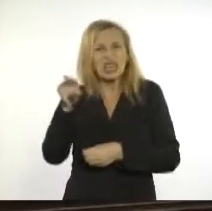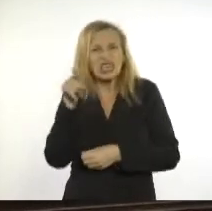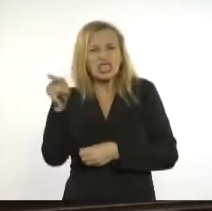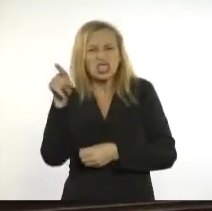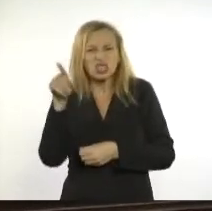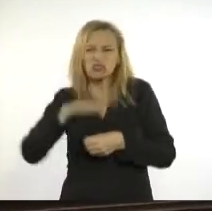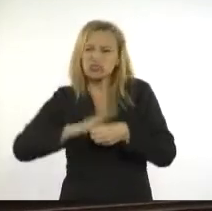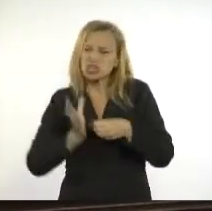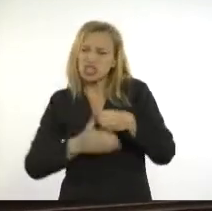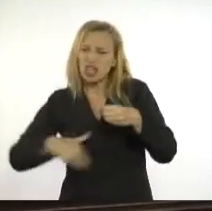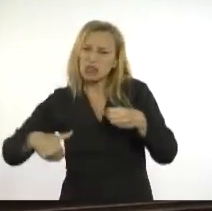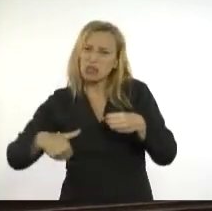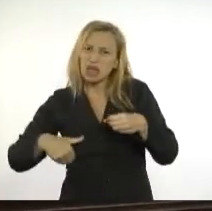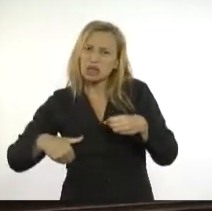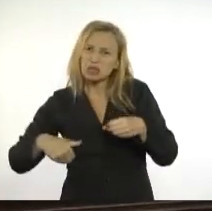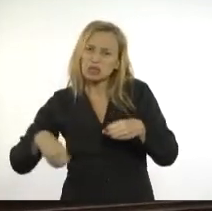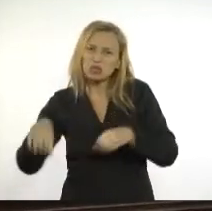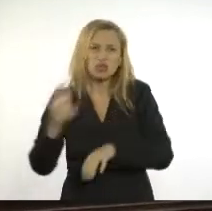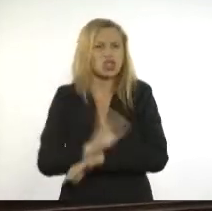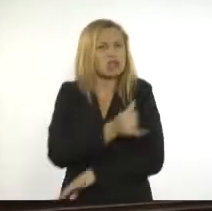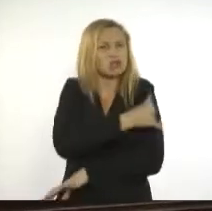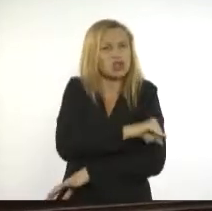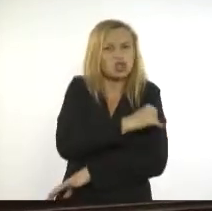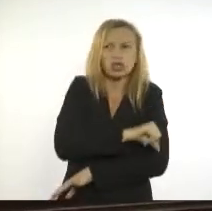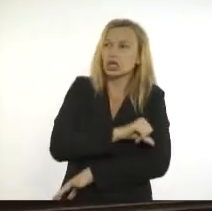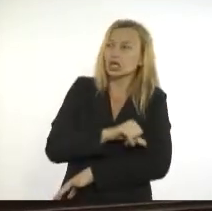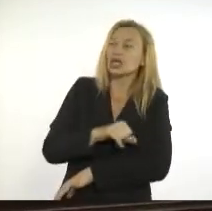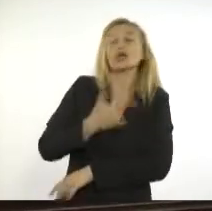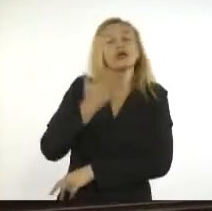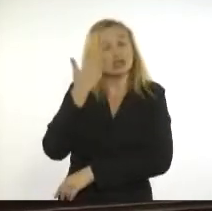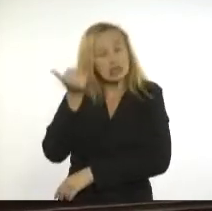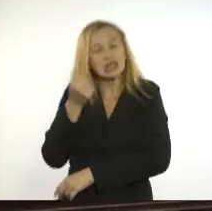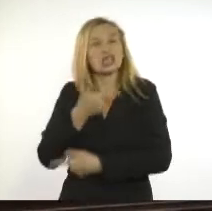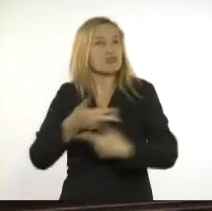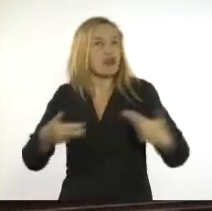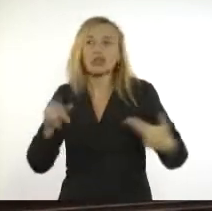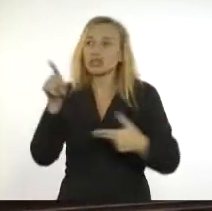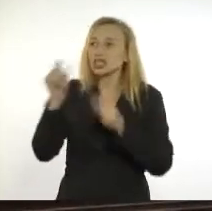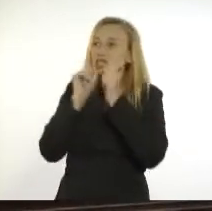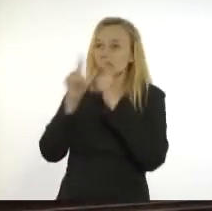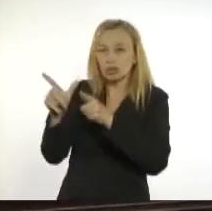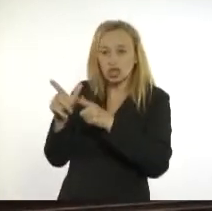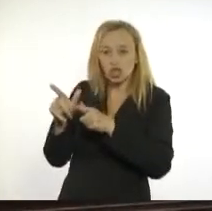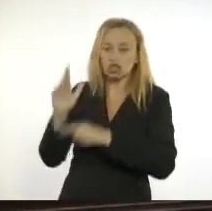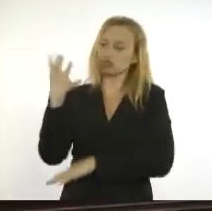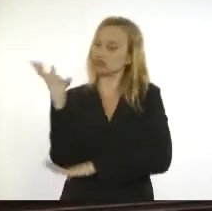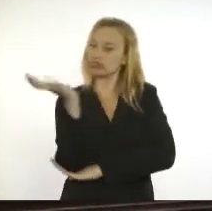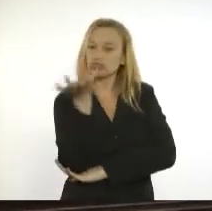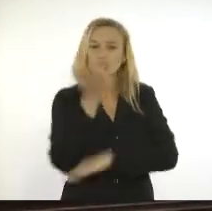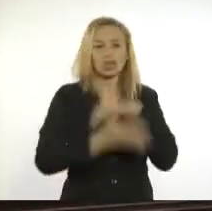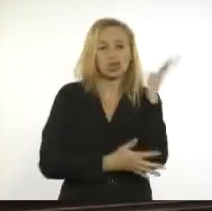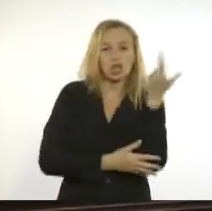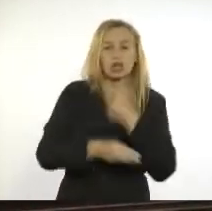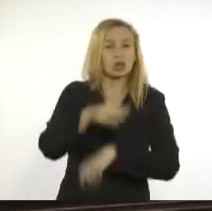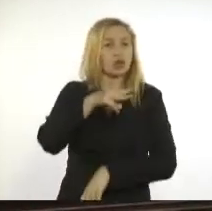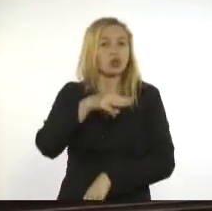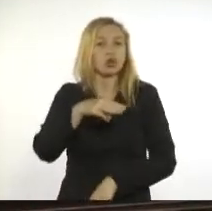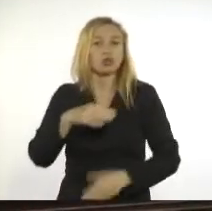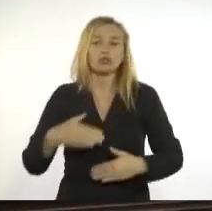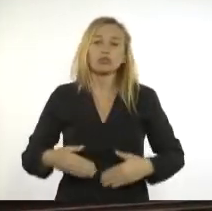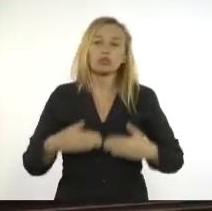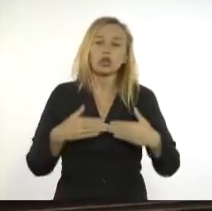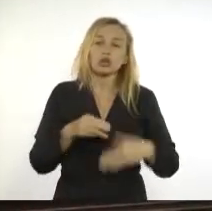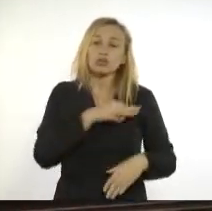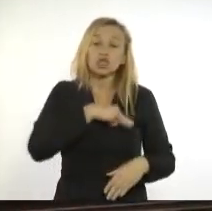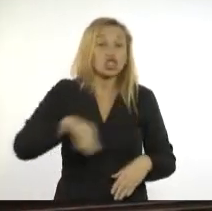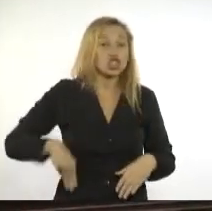enfrenta. E aí eu sei que muitos aqui são críticos ao atual ministro do Meio Ambiente, Ricardo Salles, mas eu não me lembro de um outro ministro